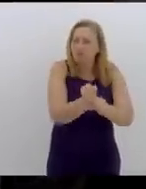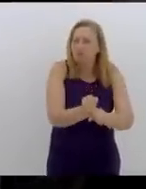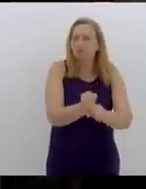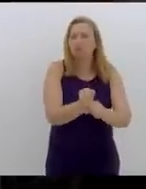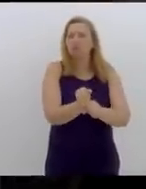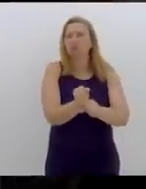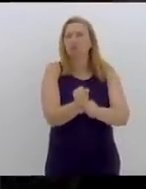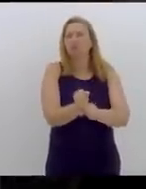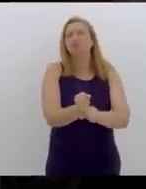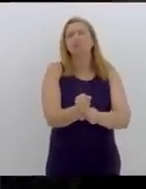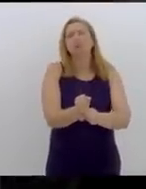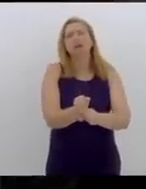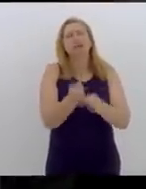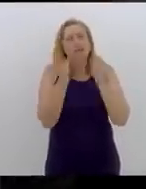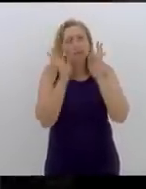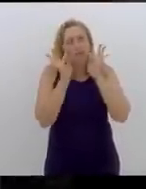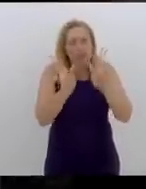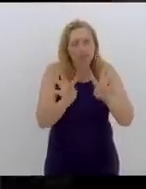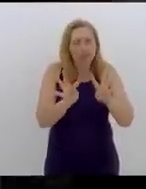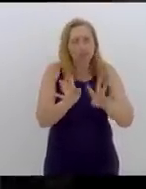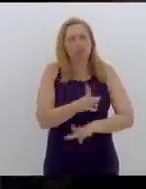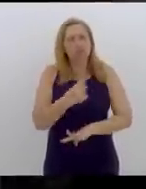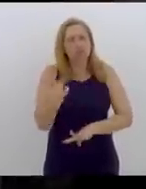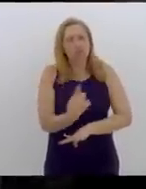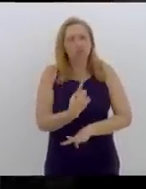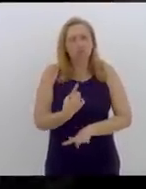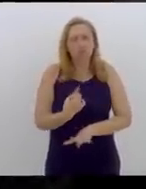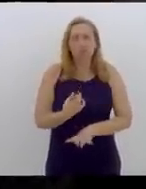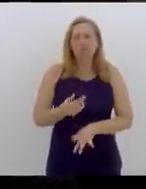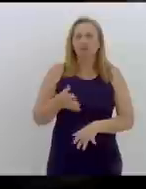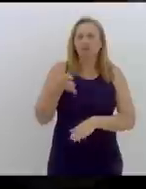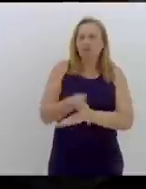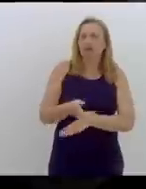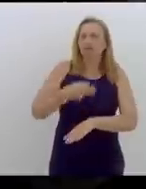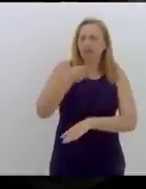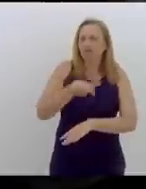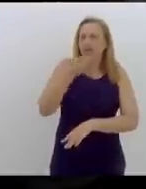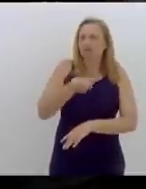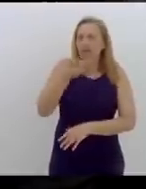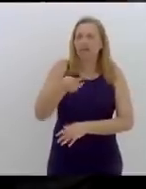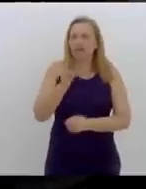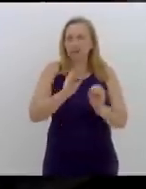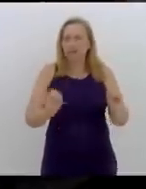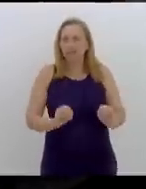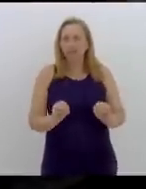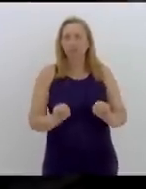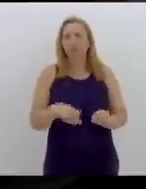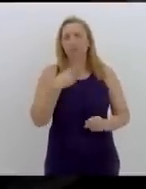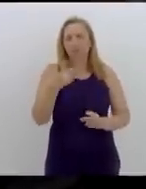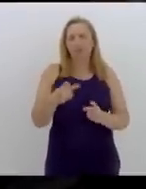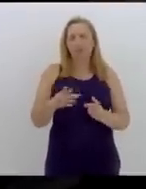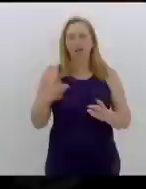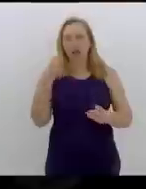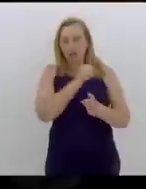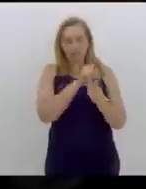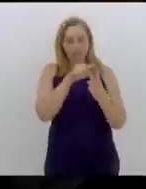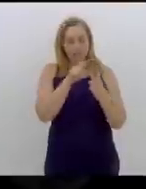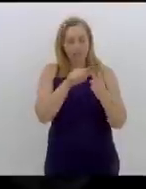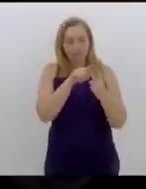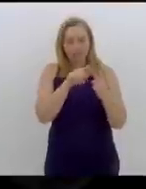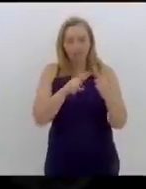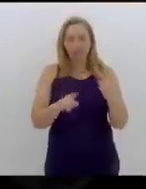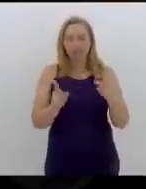escuta a gente as soluções não pode chegar aqui antes falar falar nada eu queria tocar rapidinho porque